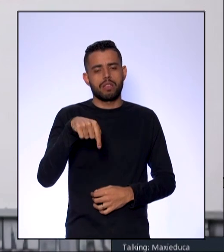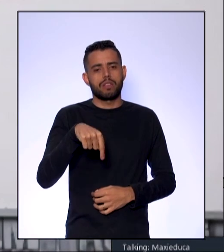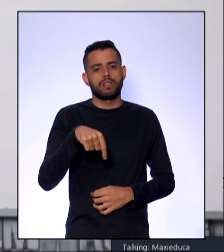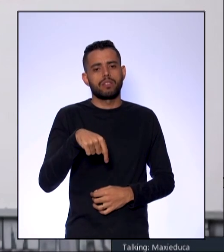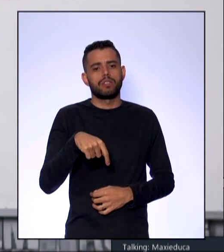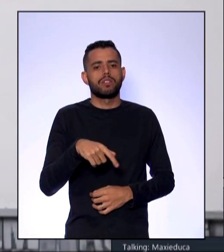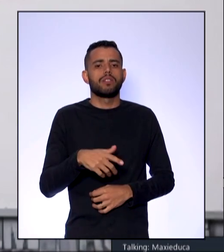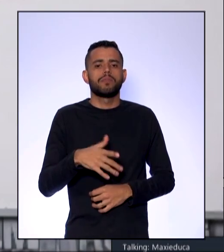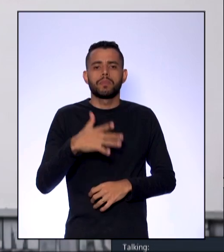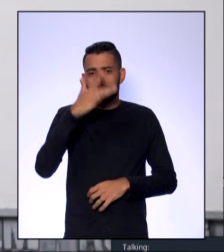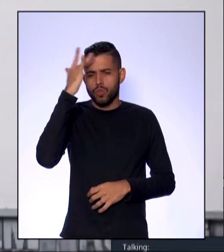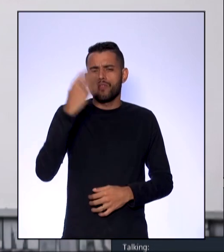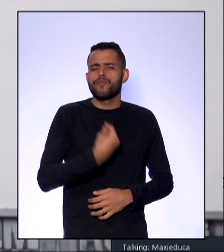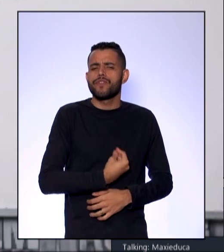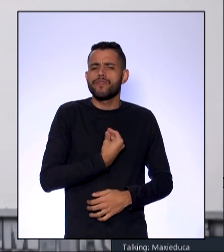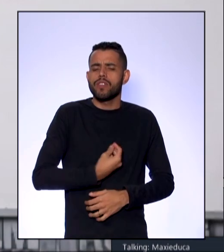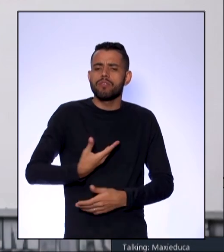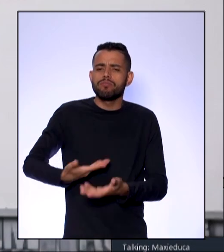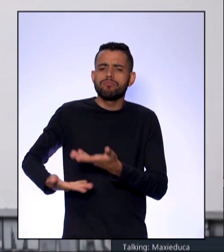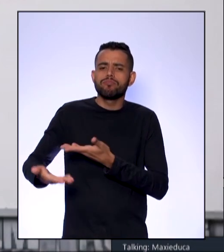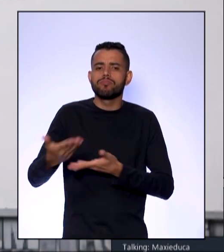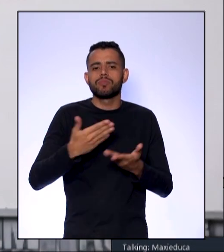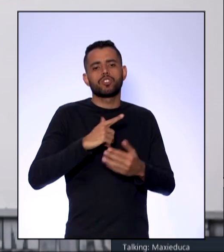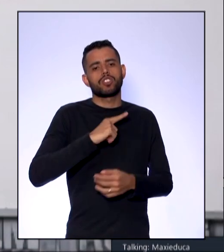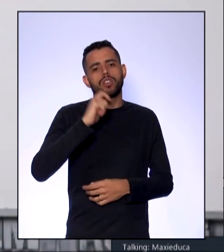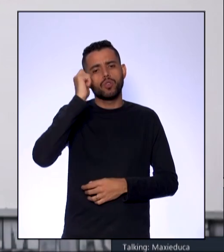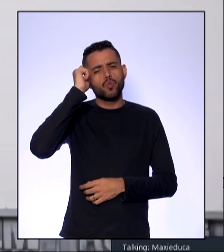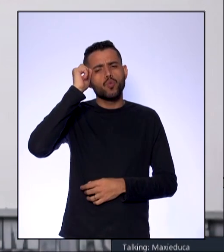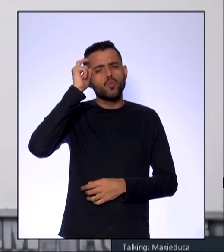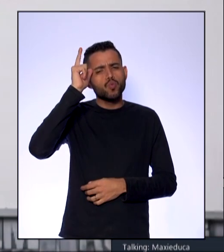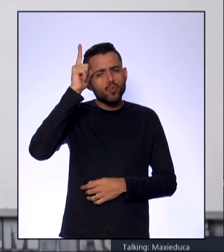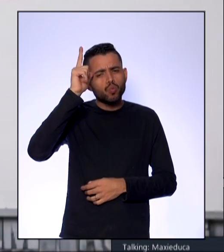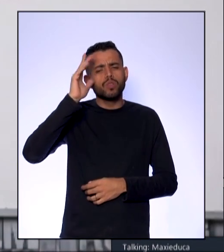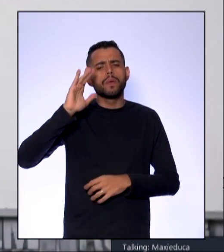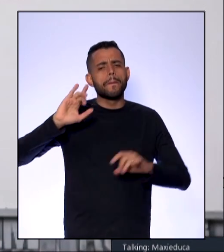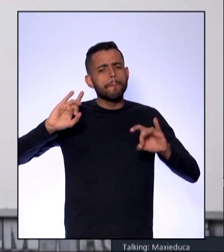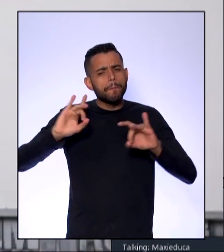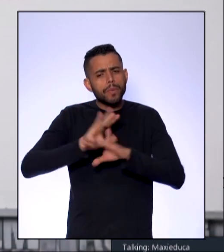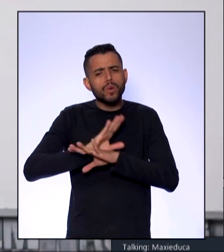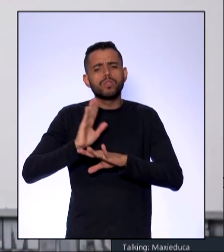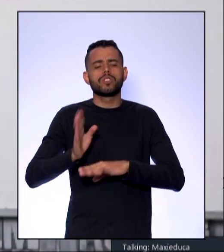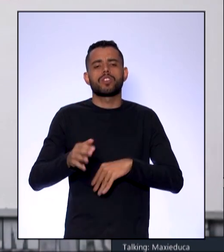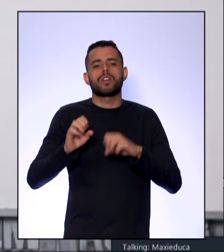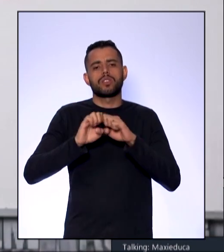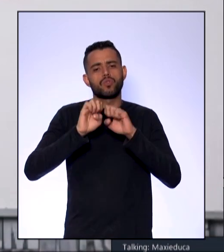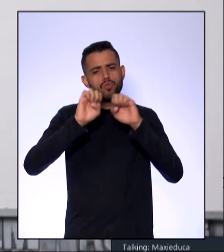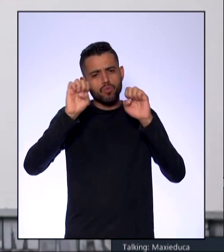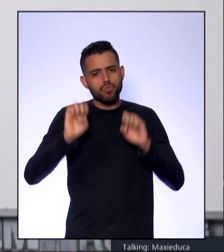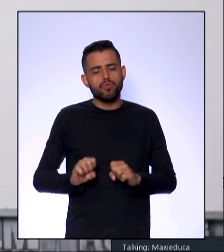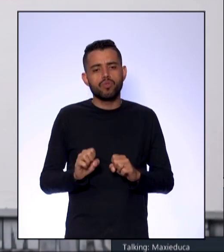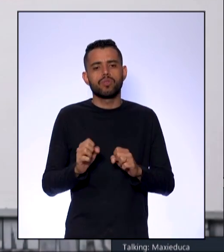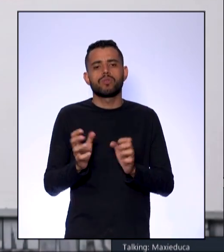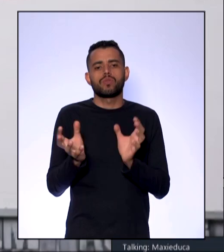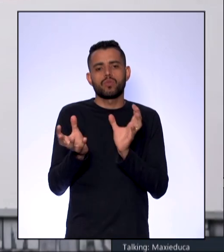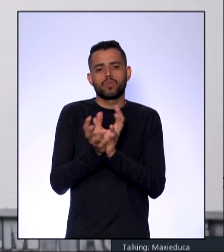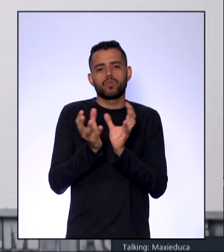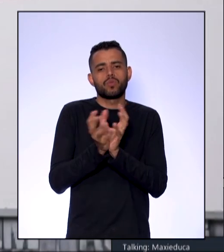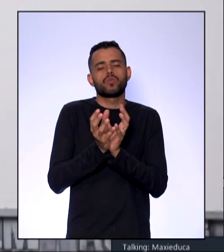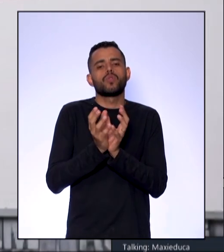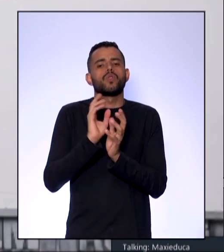pessoas envolvidas com cultura bem edificada, com estrutura. Os índios,